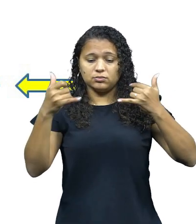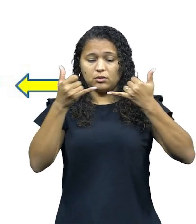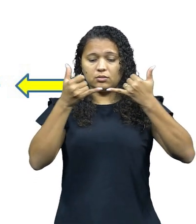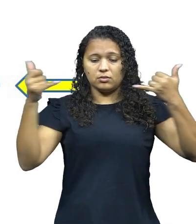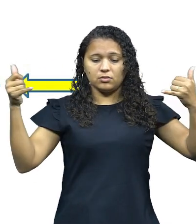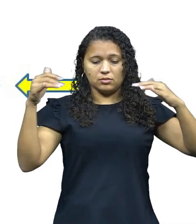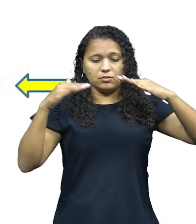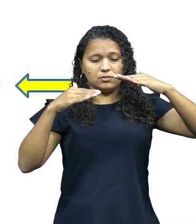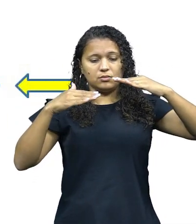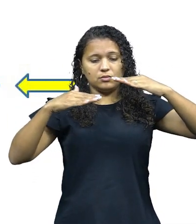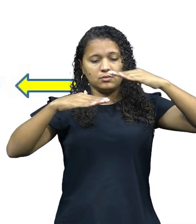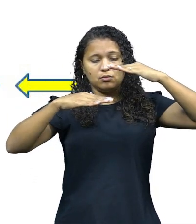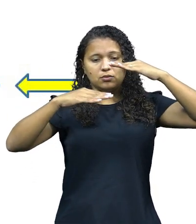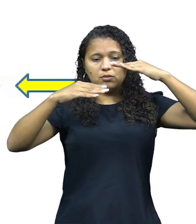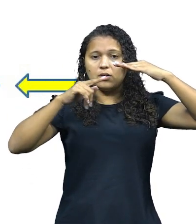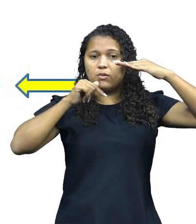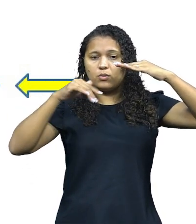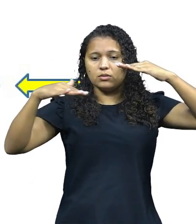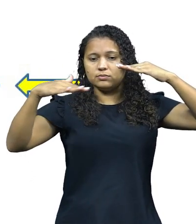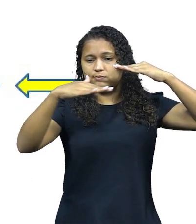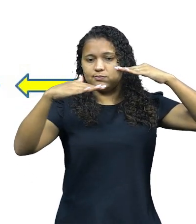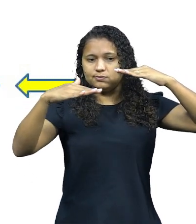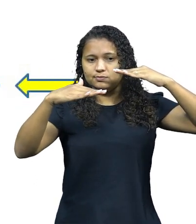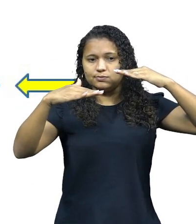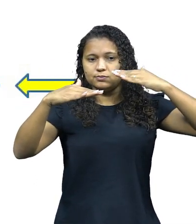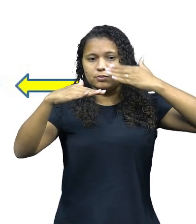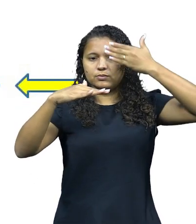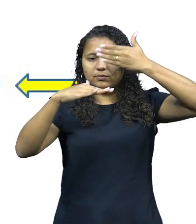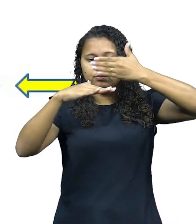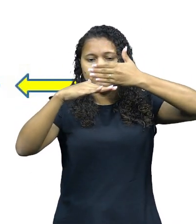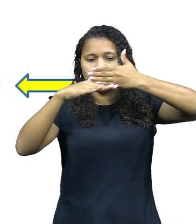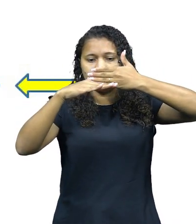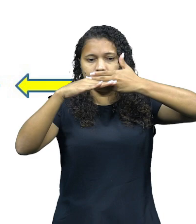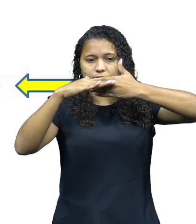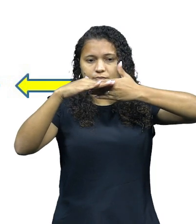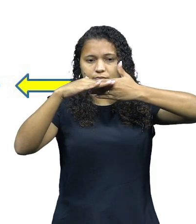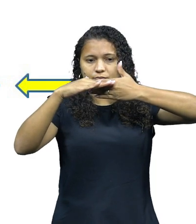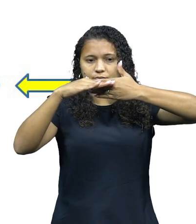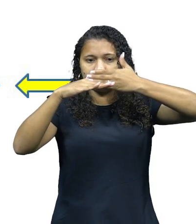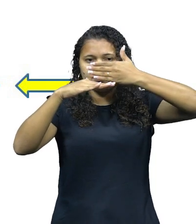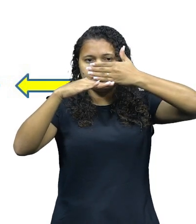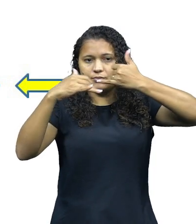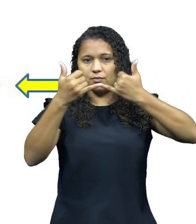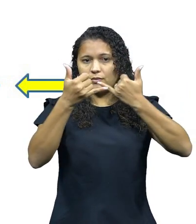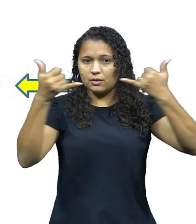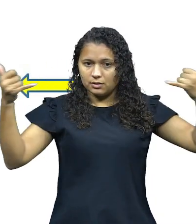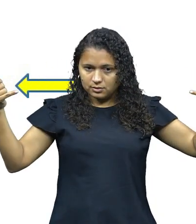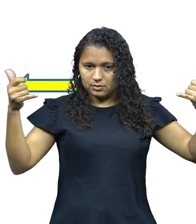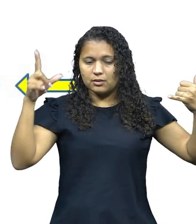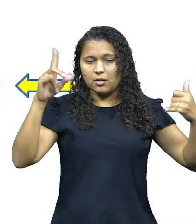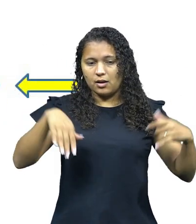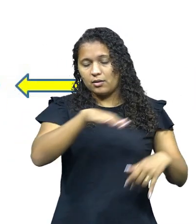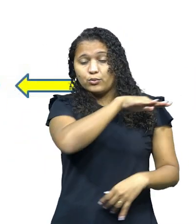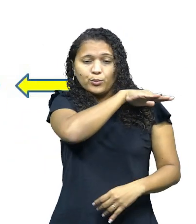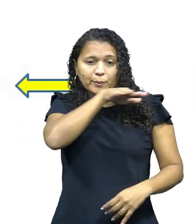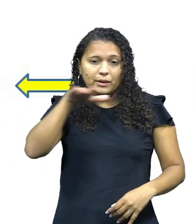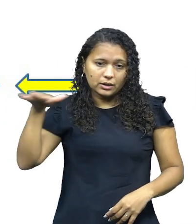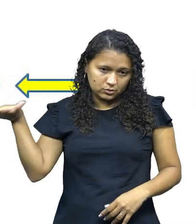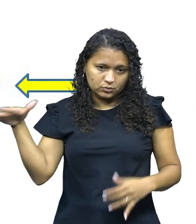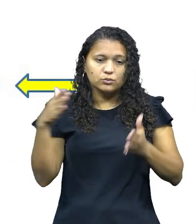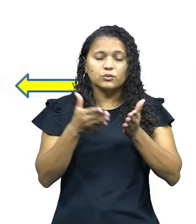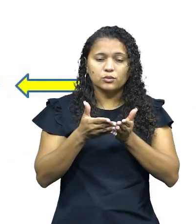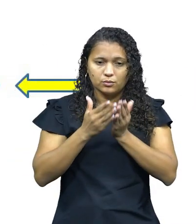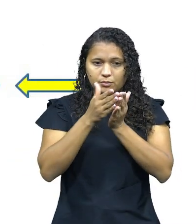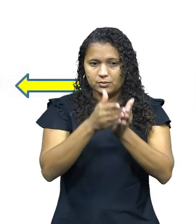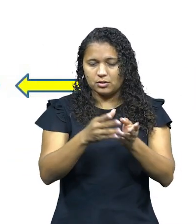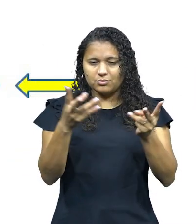da parte emersa da embarcação. Então, ela fica basicamente no meio da embarcação, né? E aí